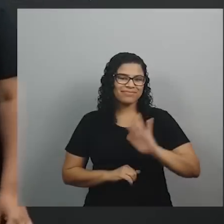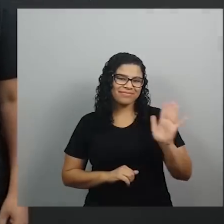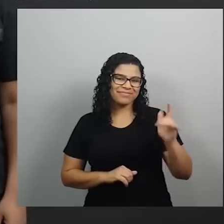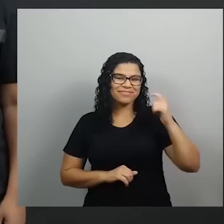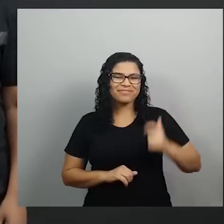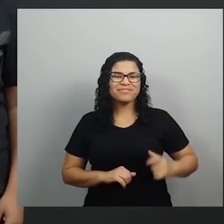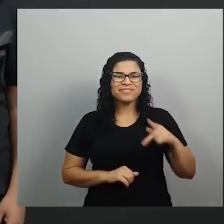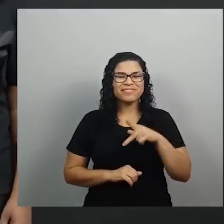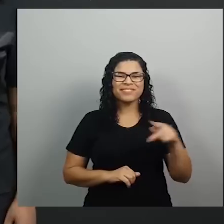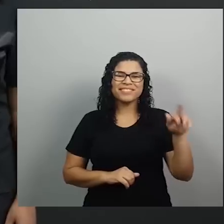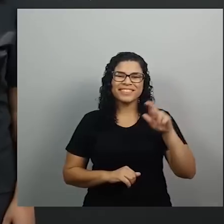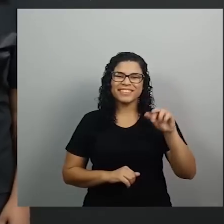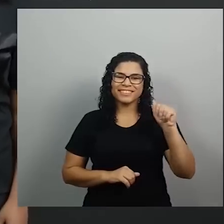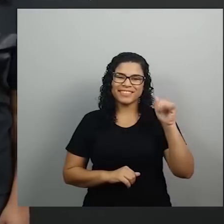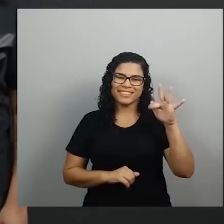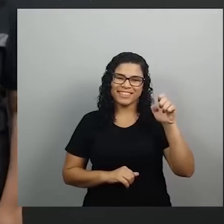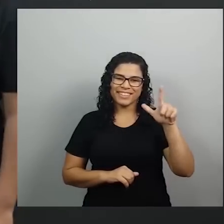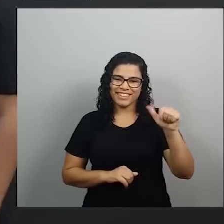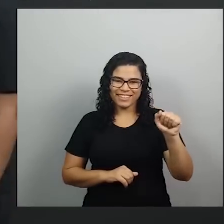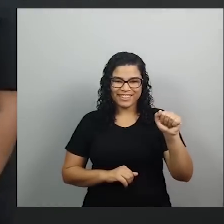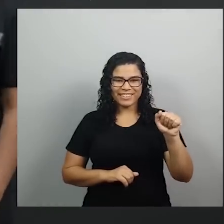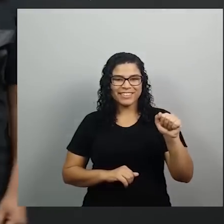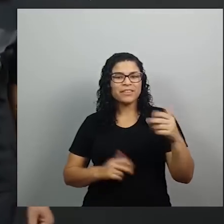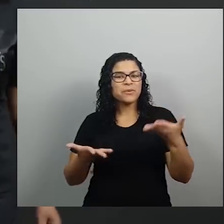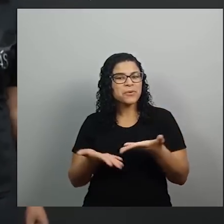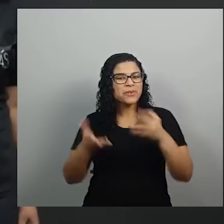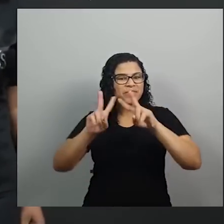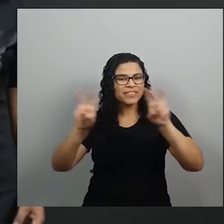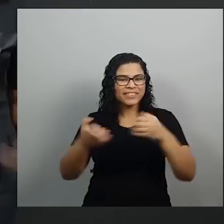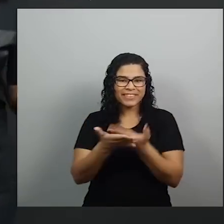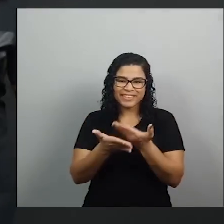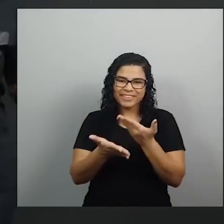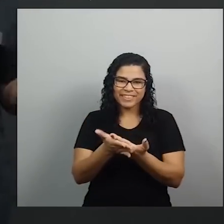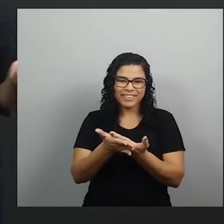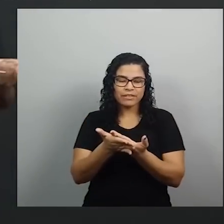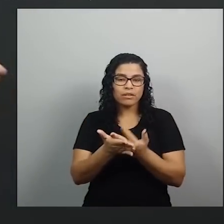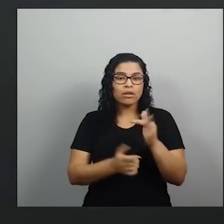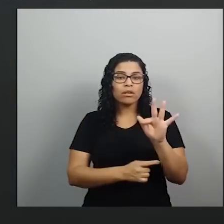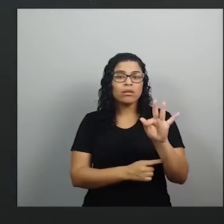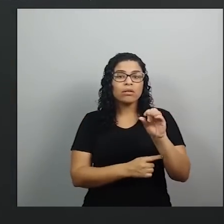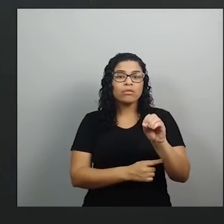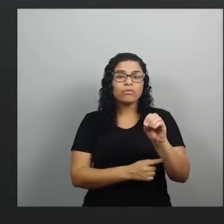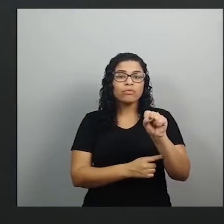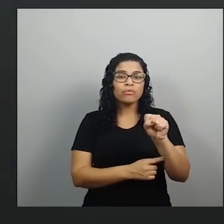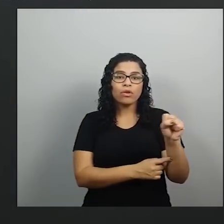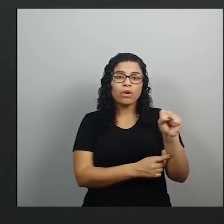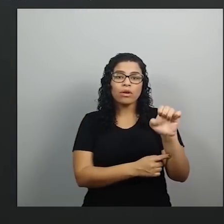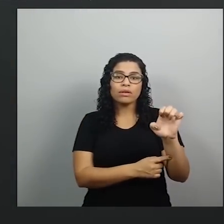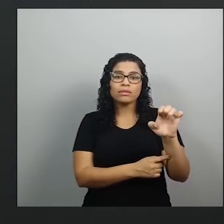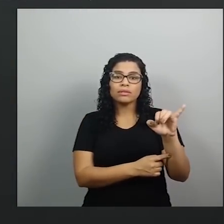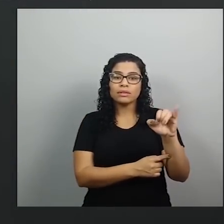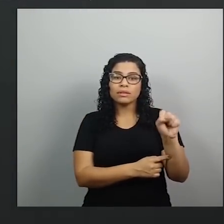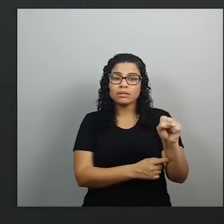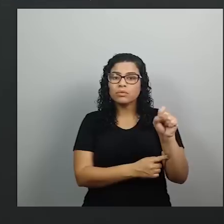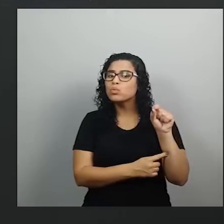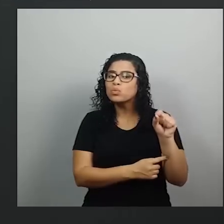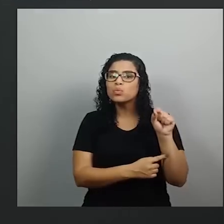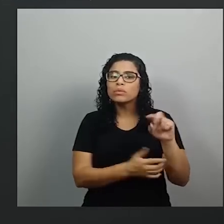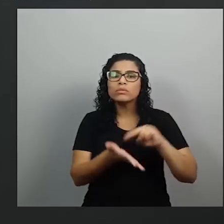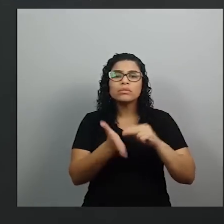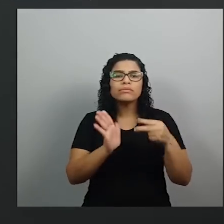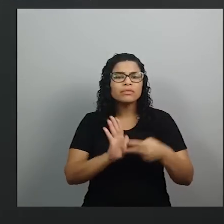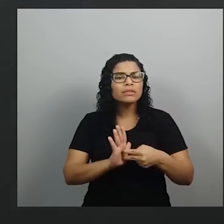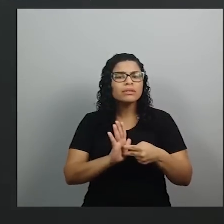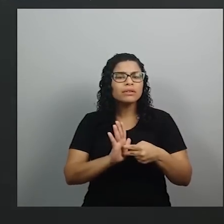Olá! Eu sou a professora Rafaela Lima e a aula de hoje é sobre fósseis. O que são fósseis? Já pensou sobre isso?